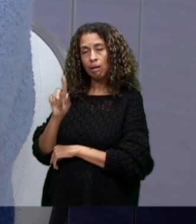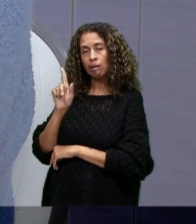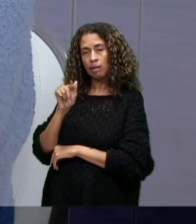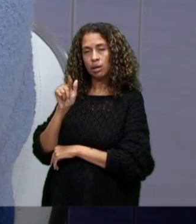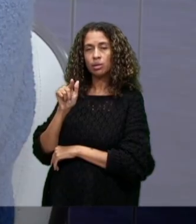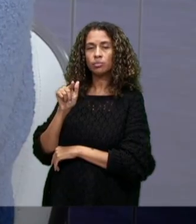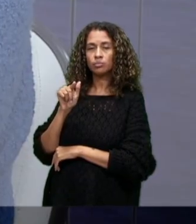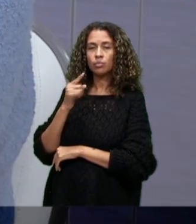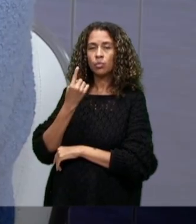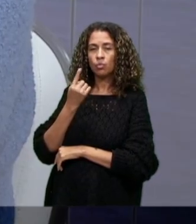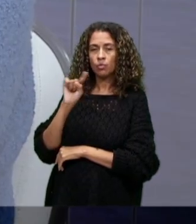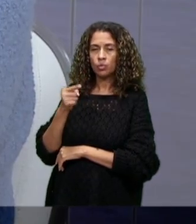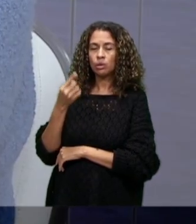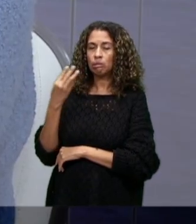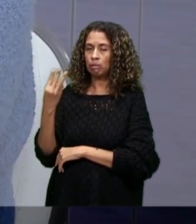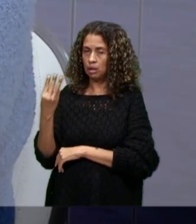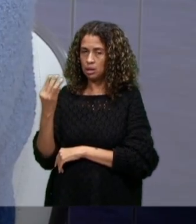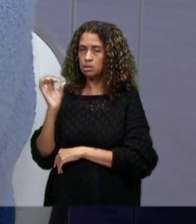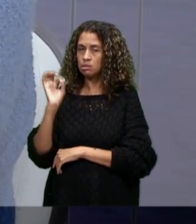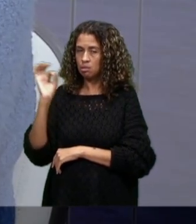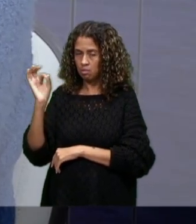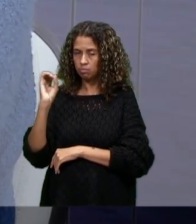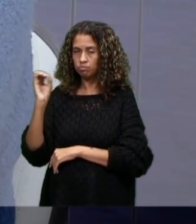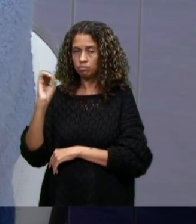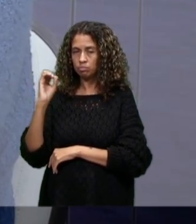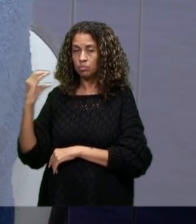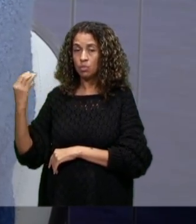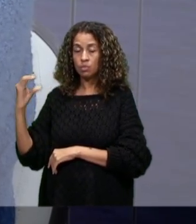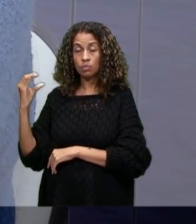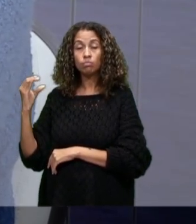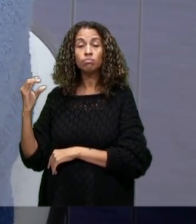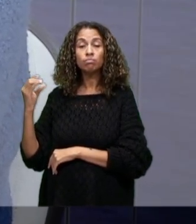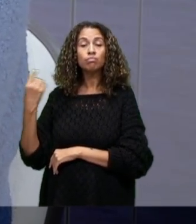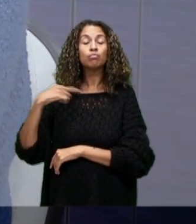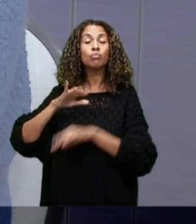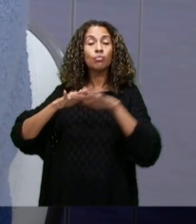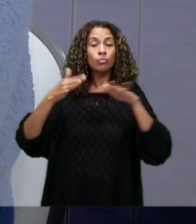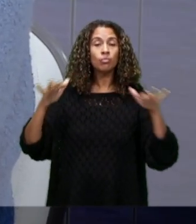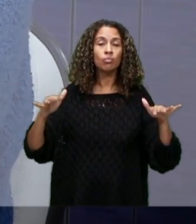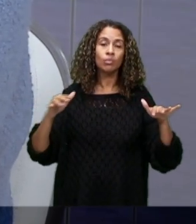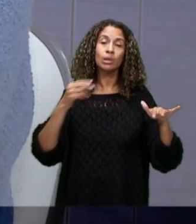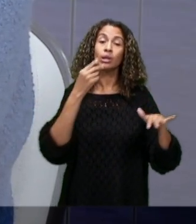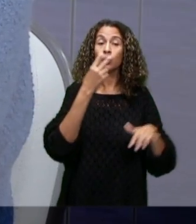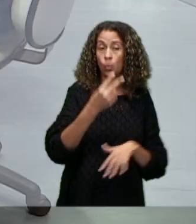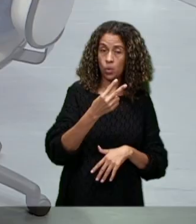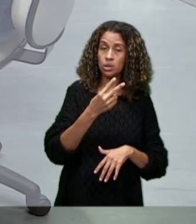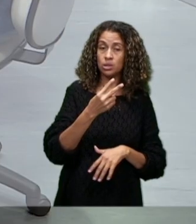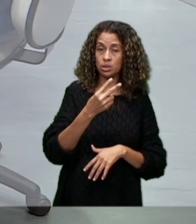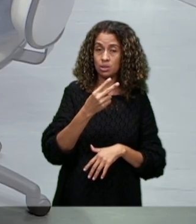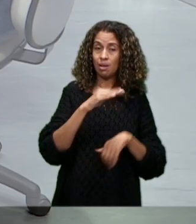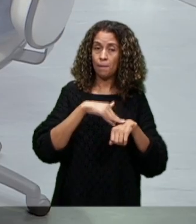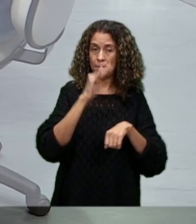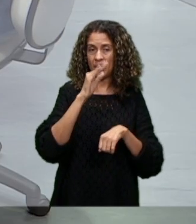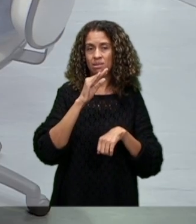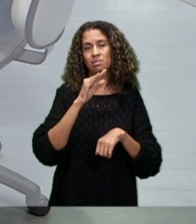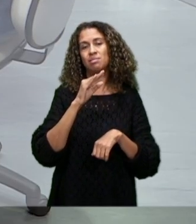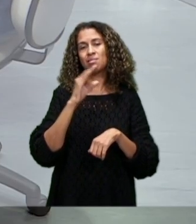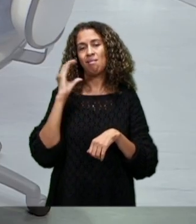sido 1,3 graus Celsius, o nosso oceano do Atlântico Sul está 2 graus Celsius mais